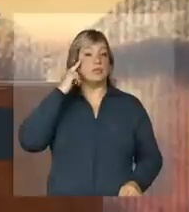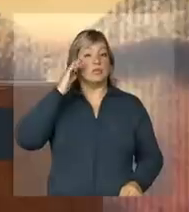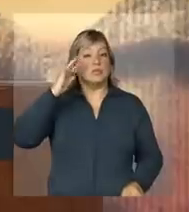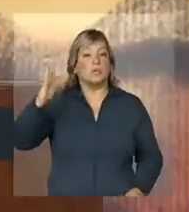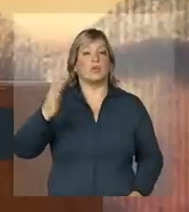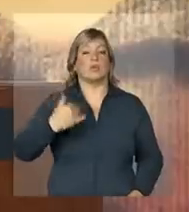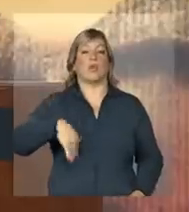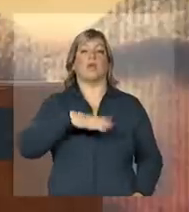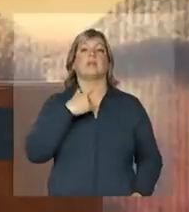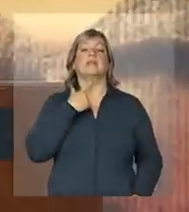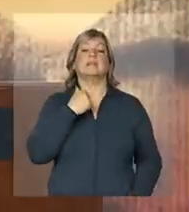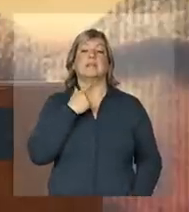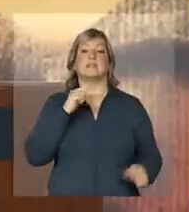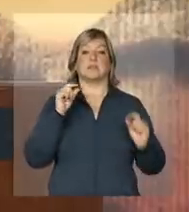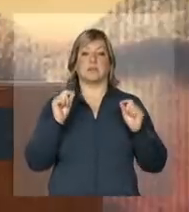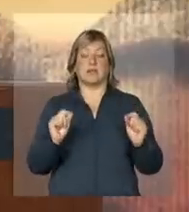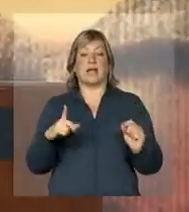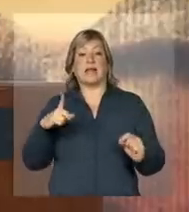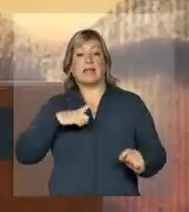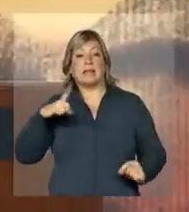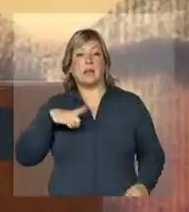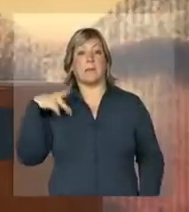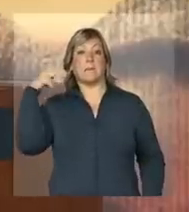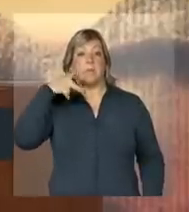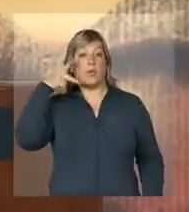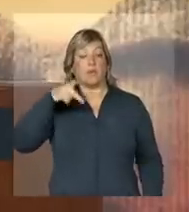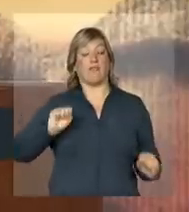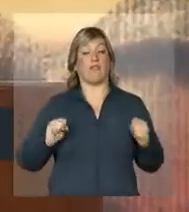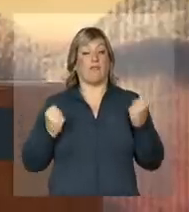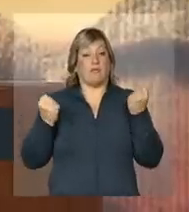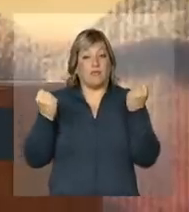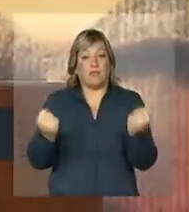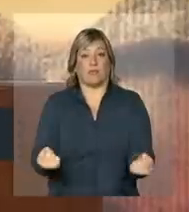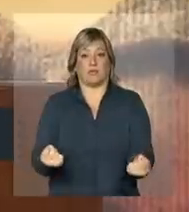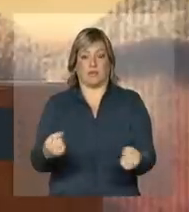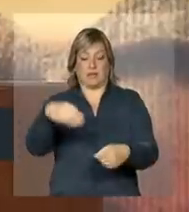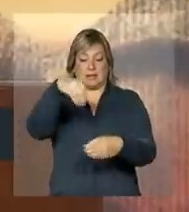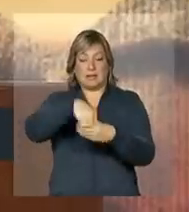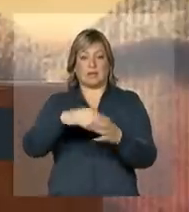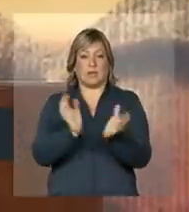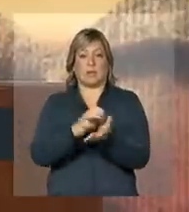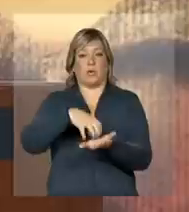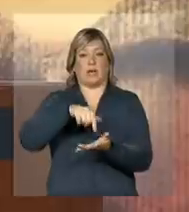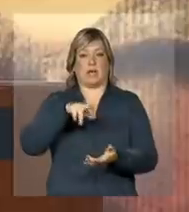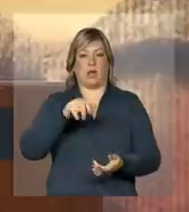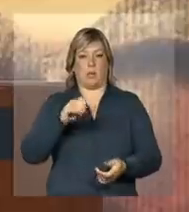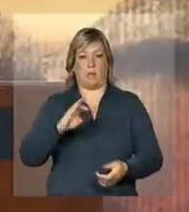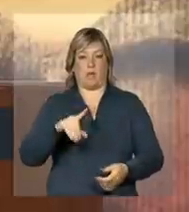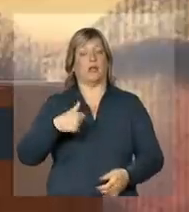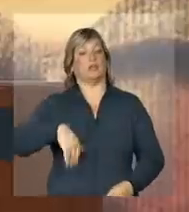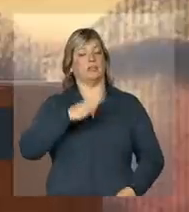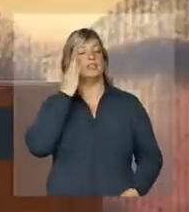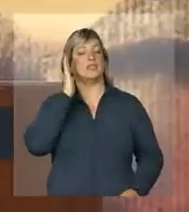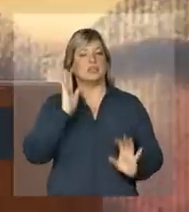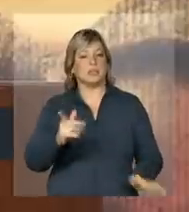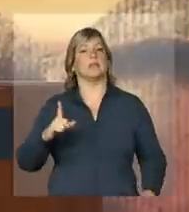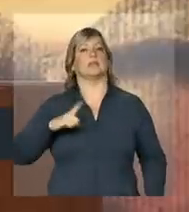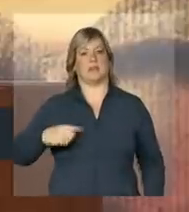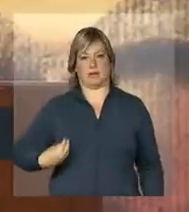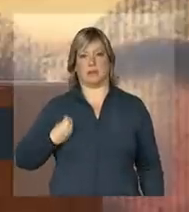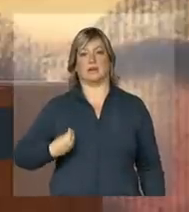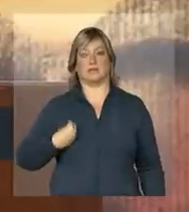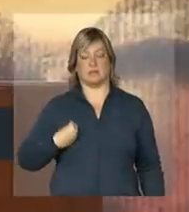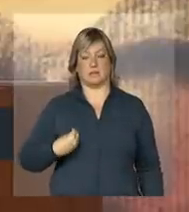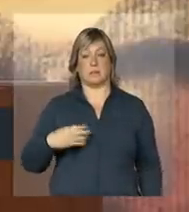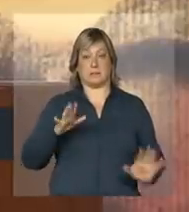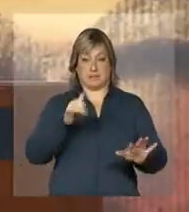desejo né E de ter uma política de fortalecimento da comunidade de quilombola a gente sabe que já existe né mas